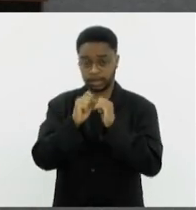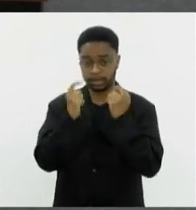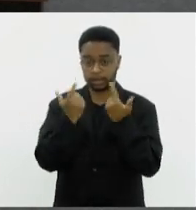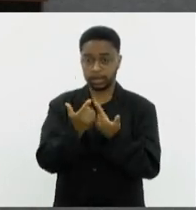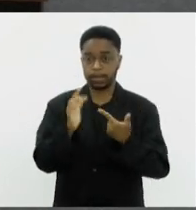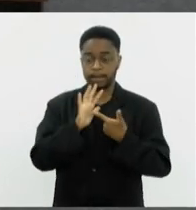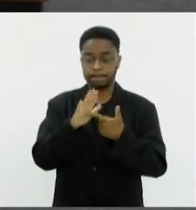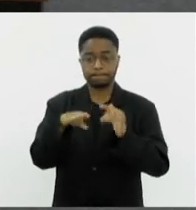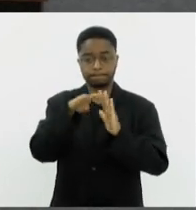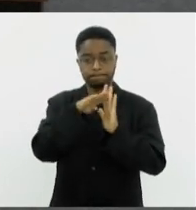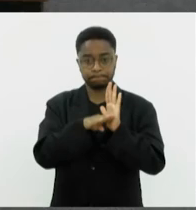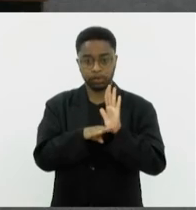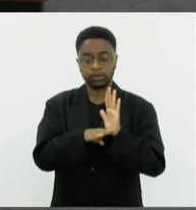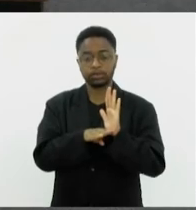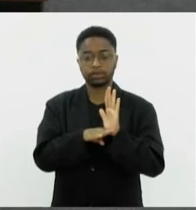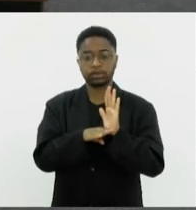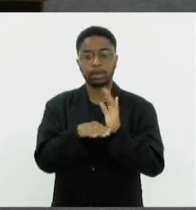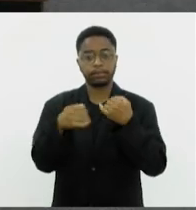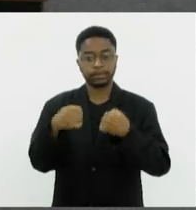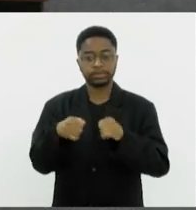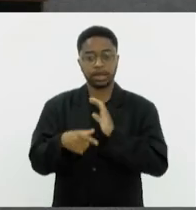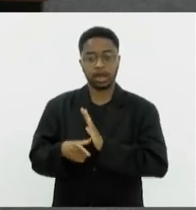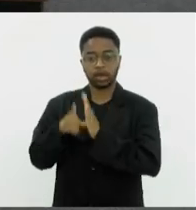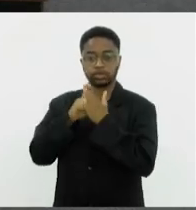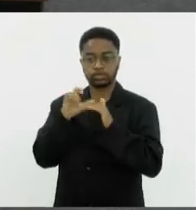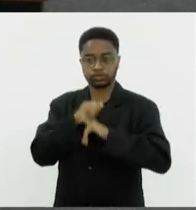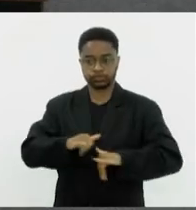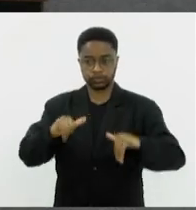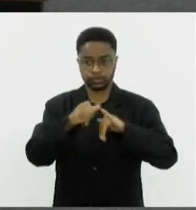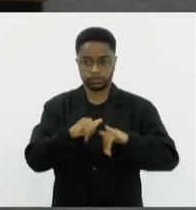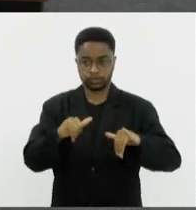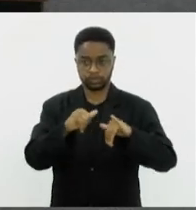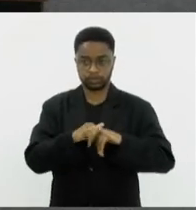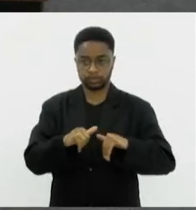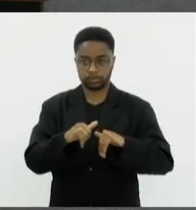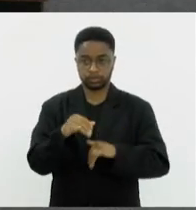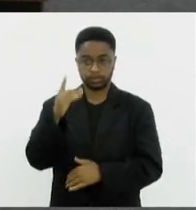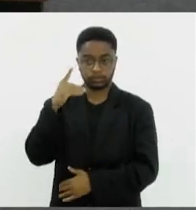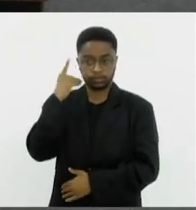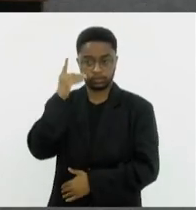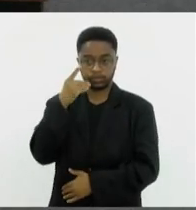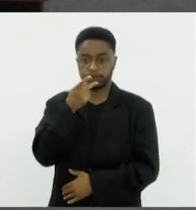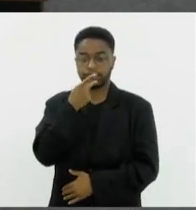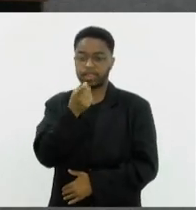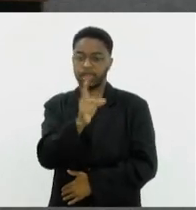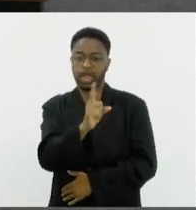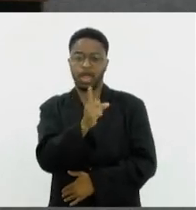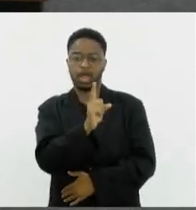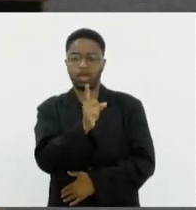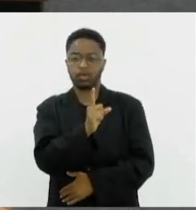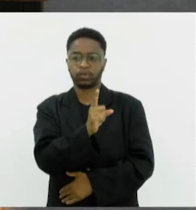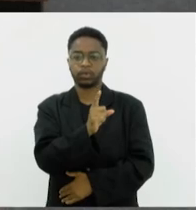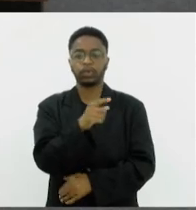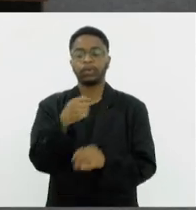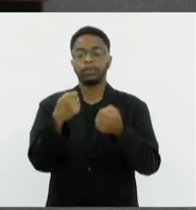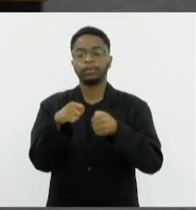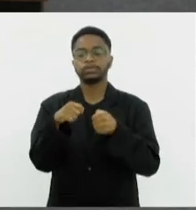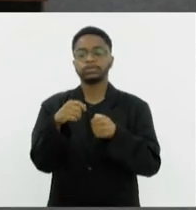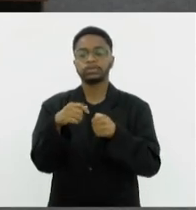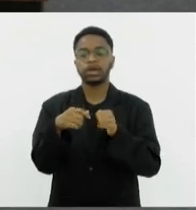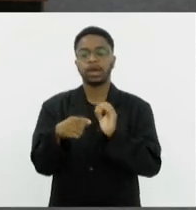pontos de pauta têm que ser previamente divulgados. O deputado argumenta que não, que só tem que ser